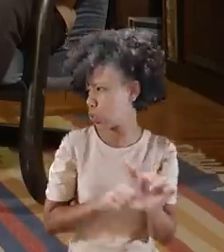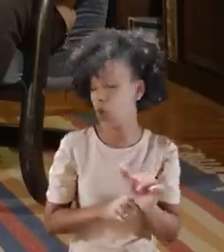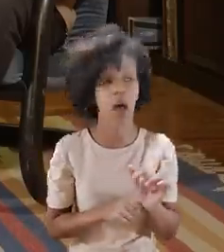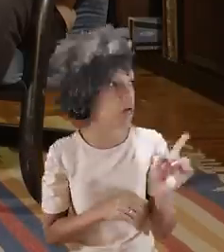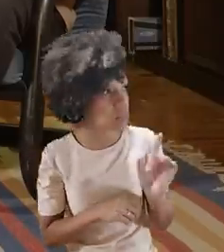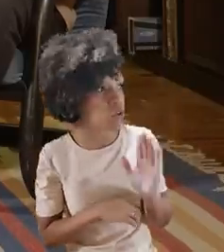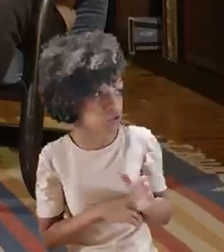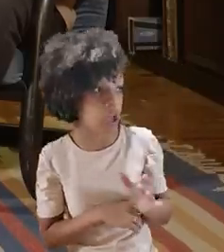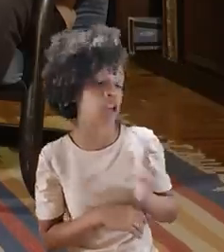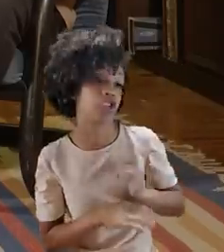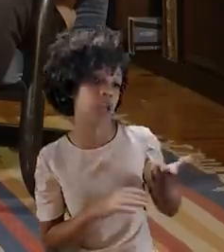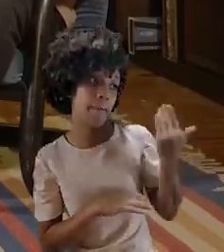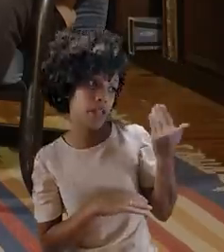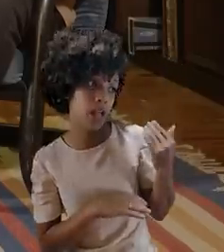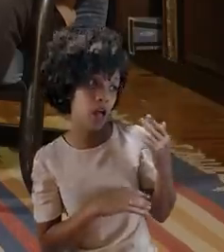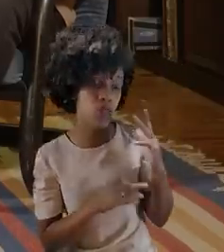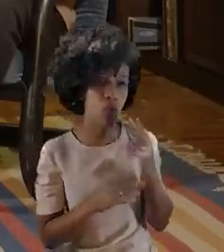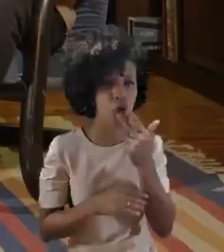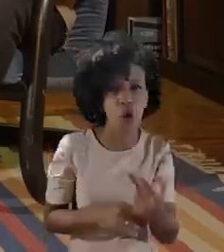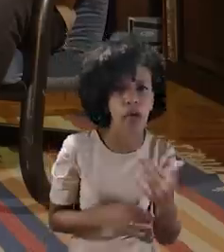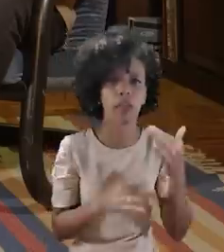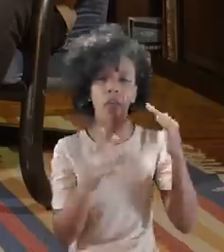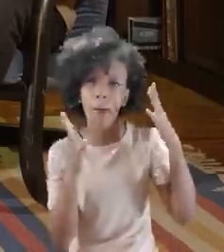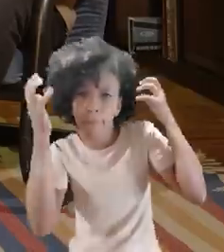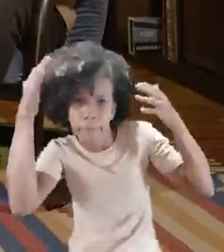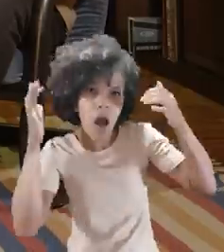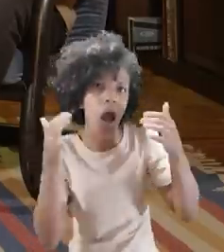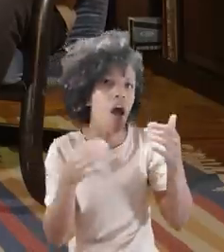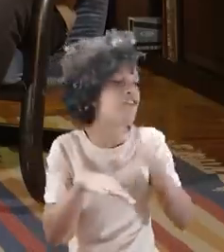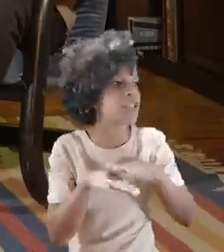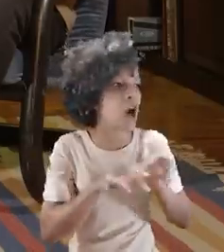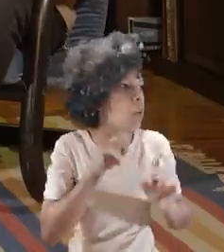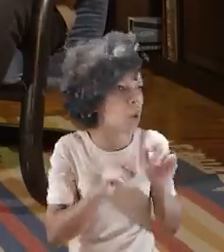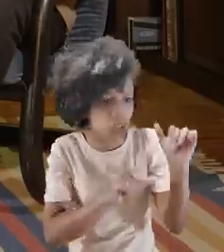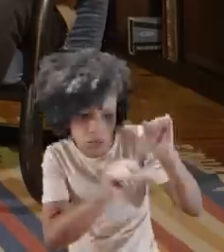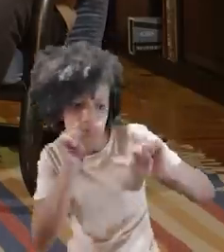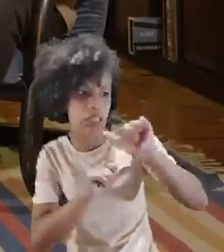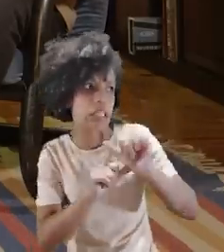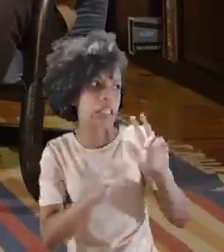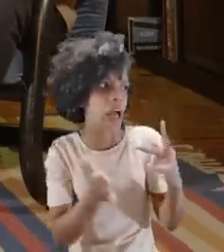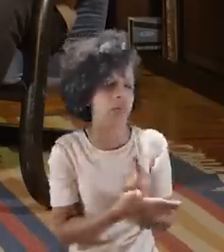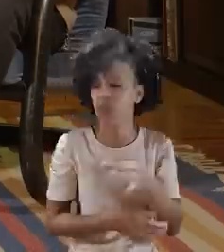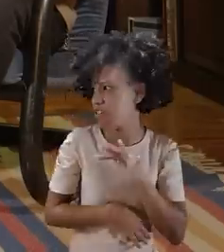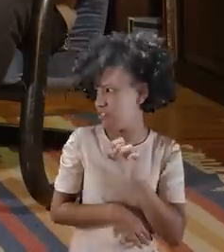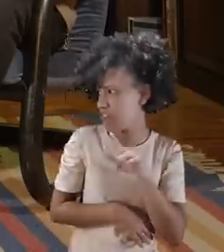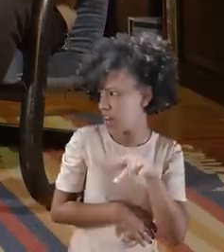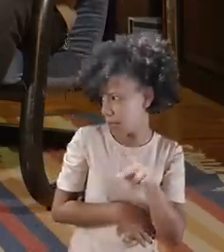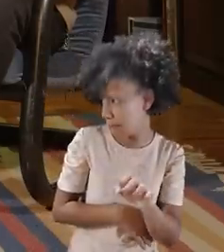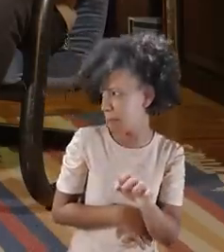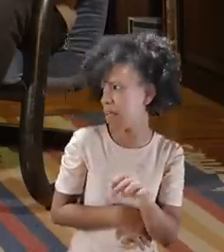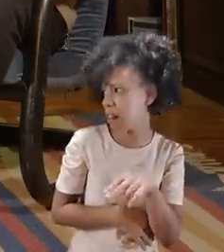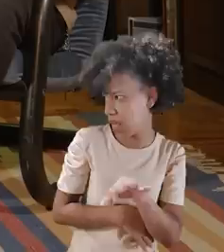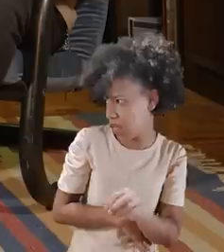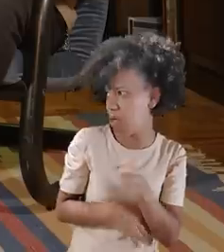Romano eu já tinha um aqui em italiano vai descolorir' eu vai fazer alguma outra coisa dá um da merdinha ali eu Felipe Neto se deu